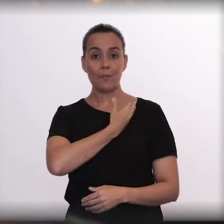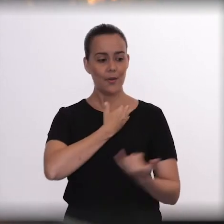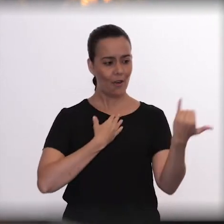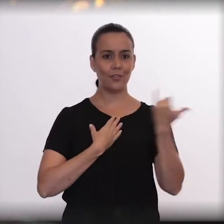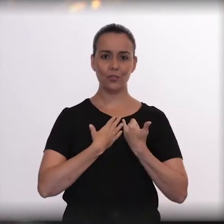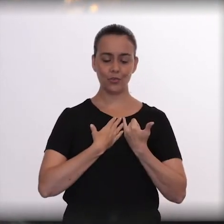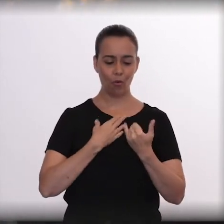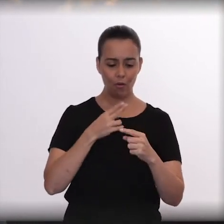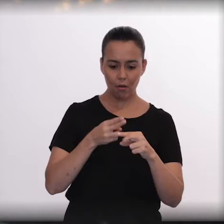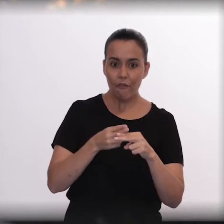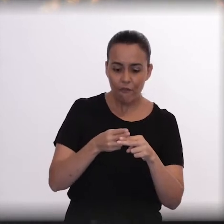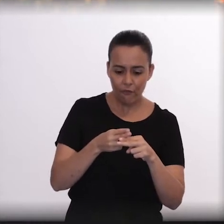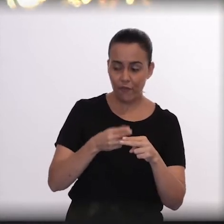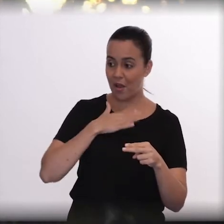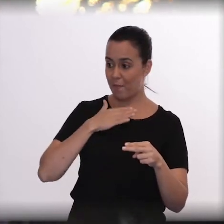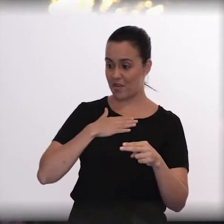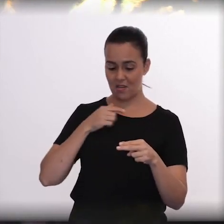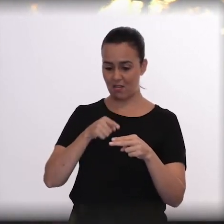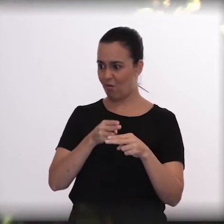Porque pra ele foi um susto, né?